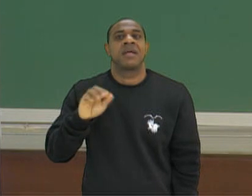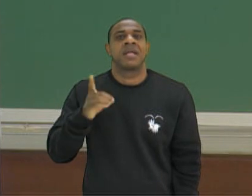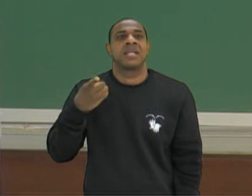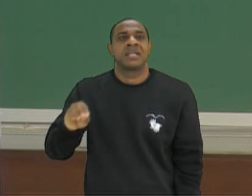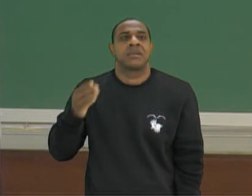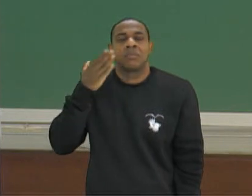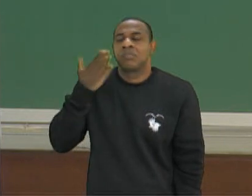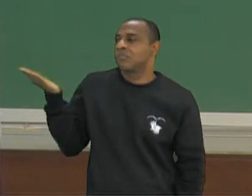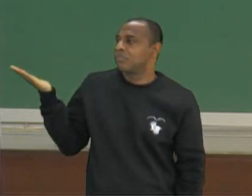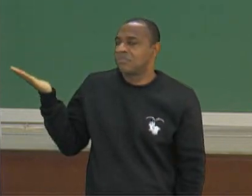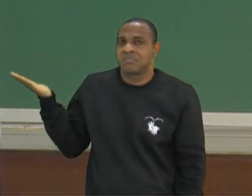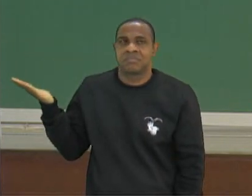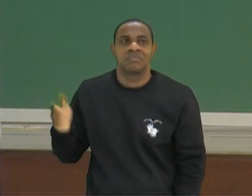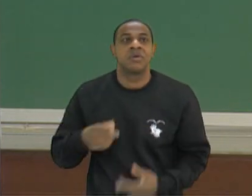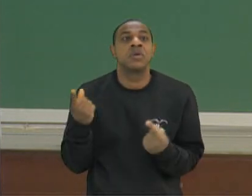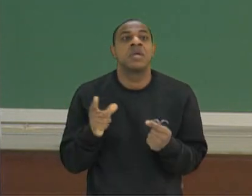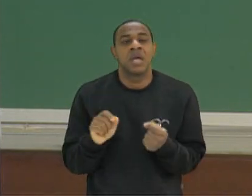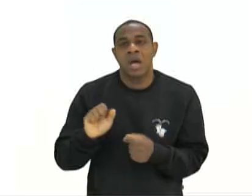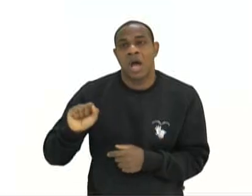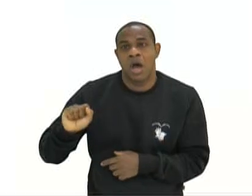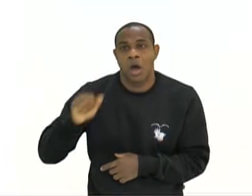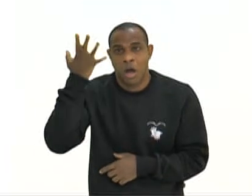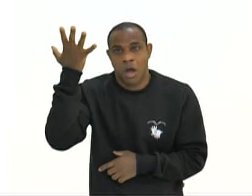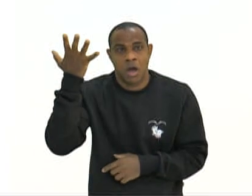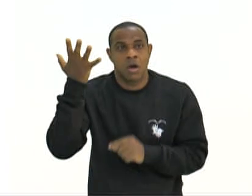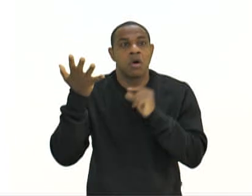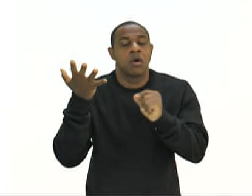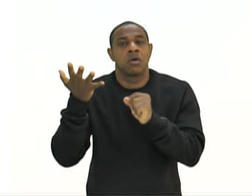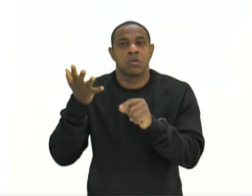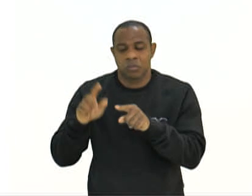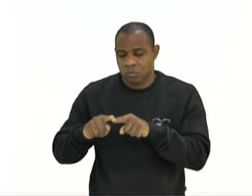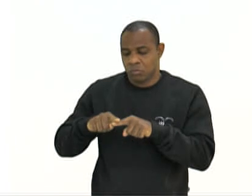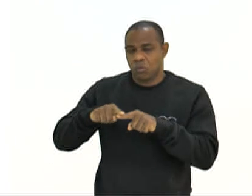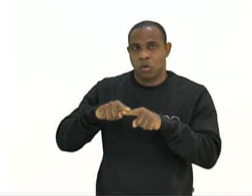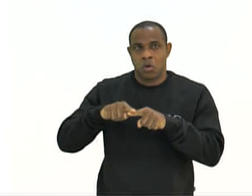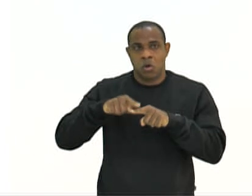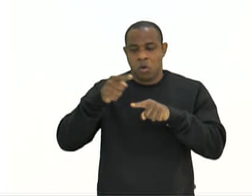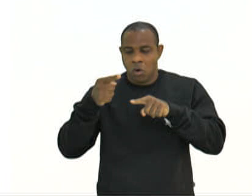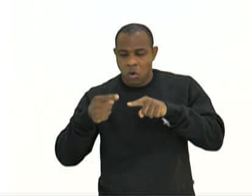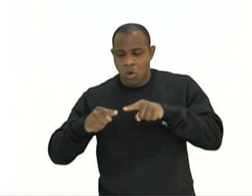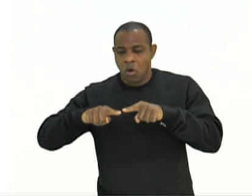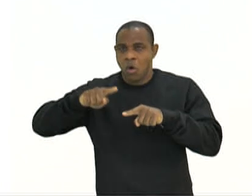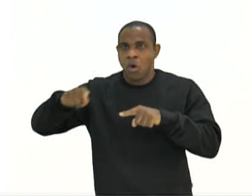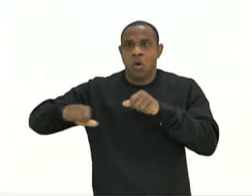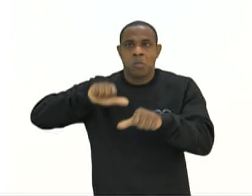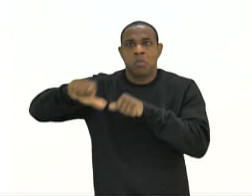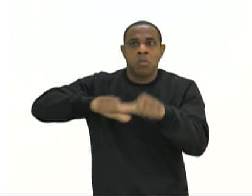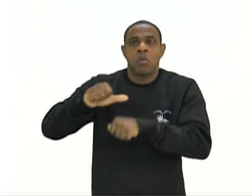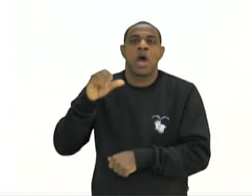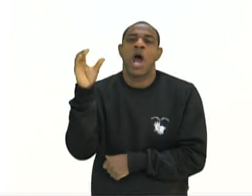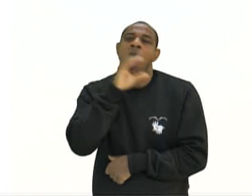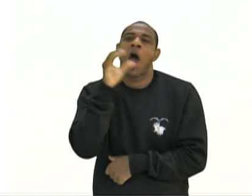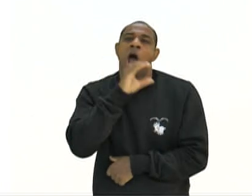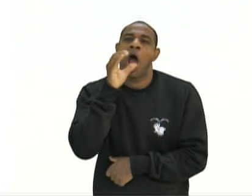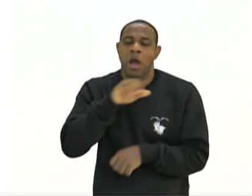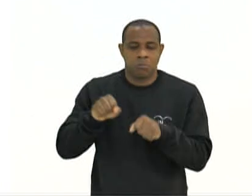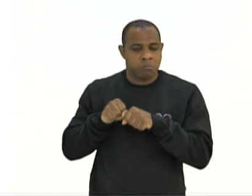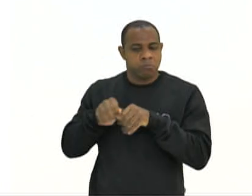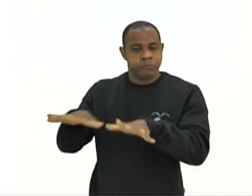acontece. É o fenômeno que ocorre quando uma onda passa por uma mudança na sua velocidade de